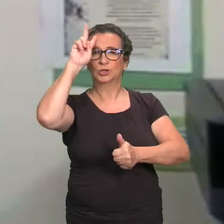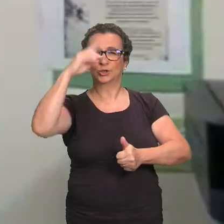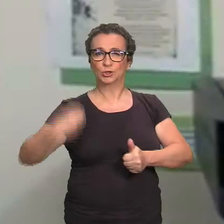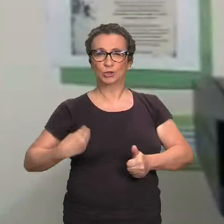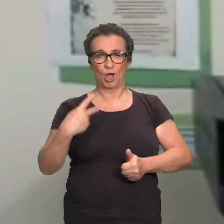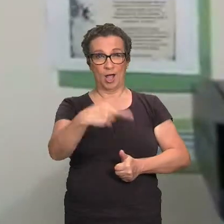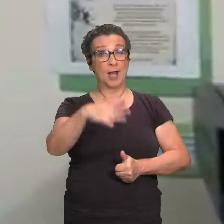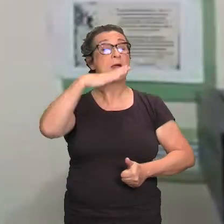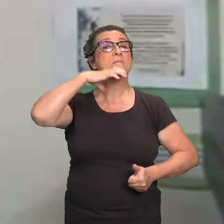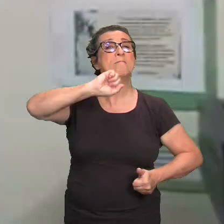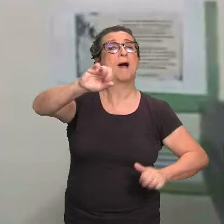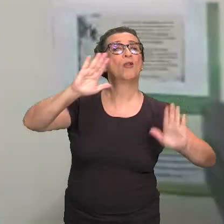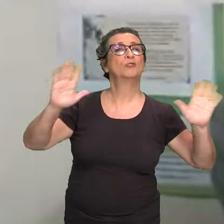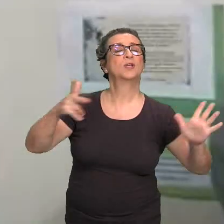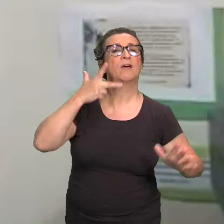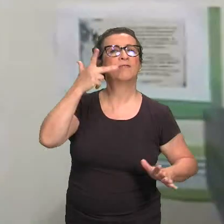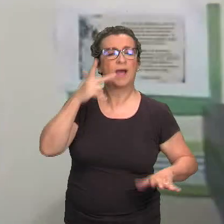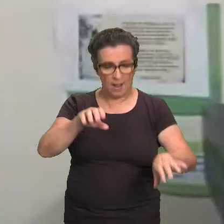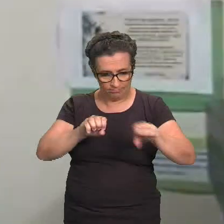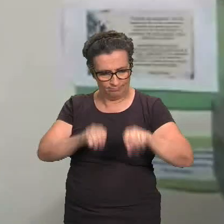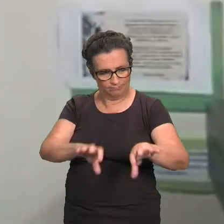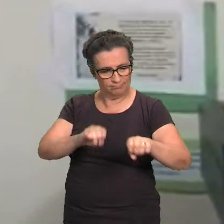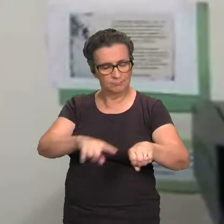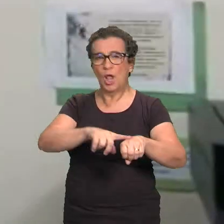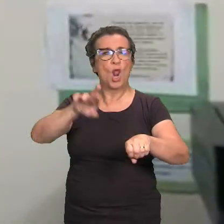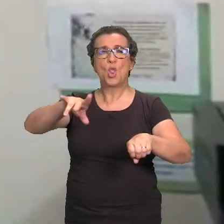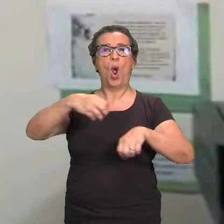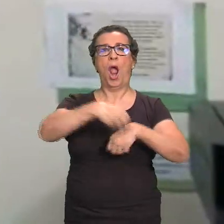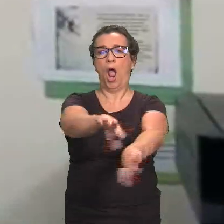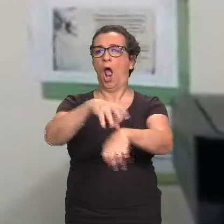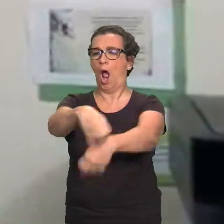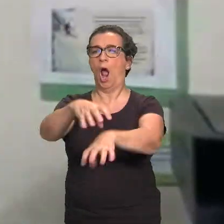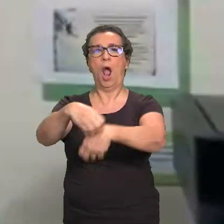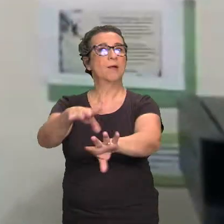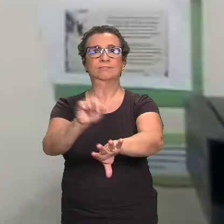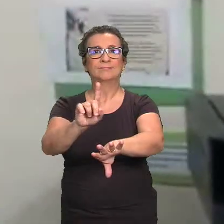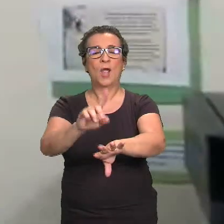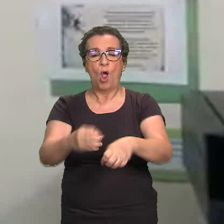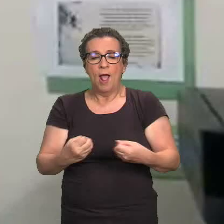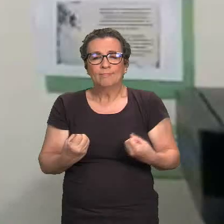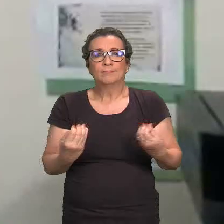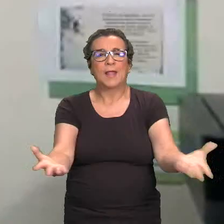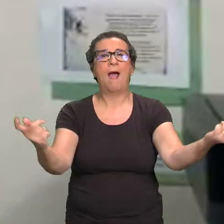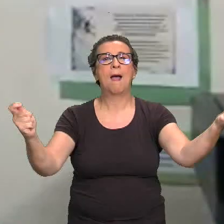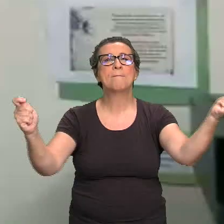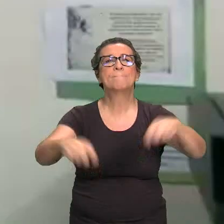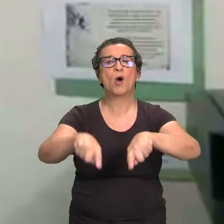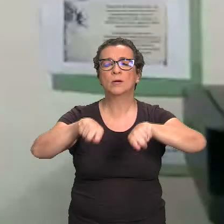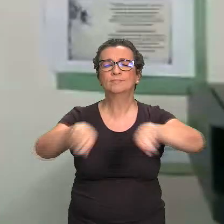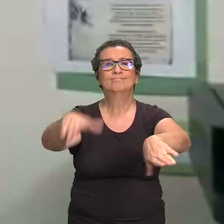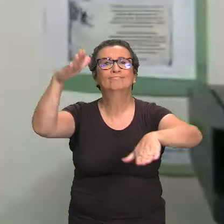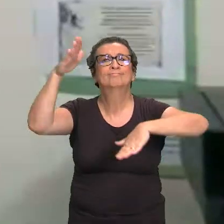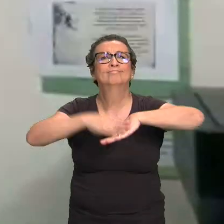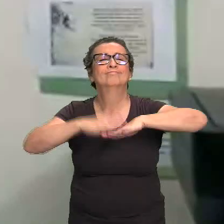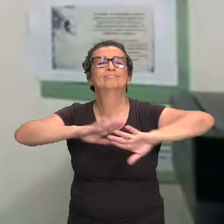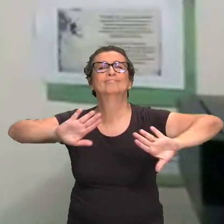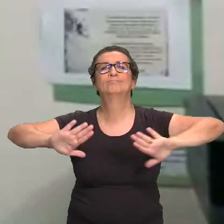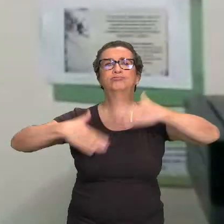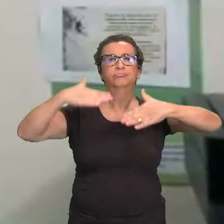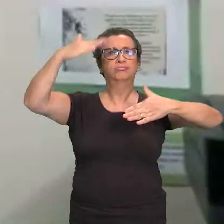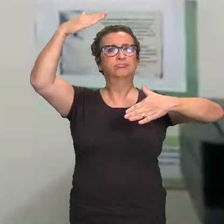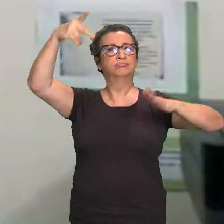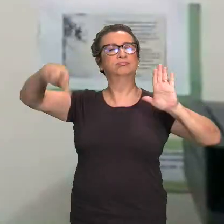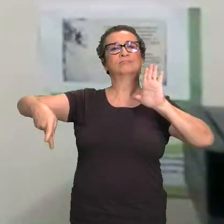Paulo Freire já dizia que ensinar não é transmitir conhecimento, é dar possibilidade para sua própria produção